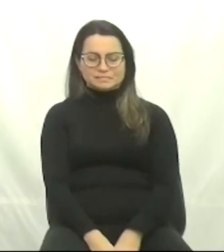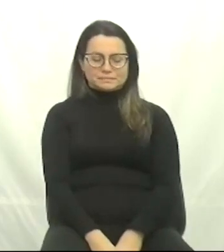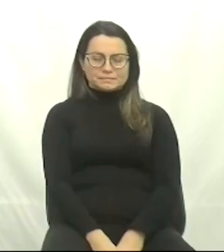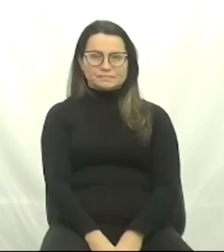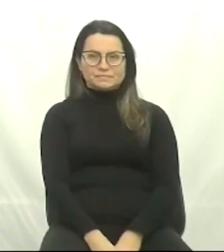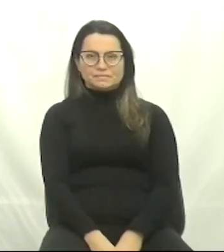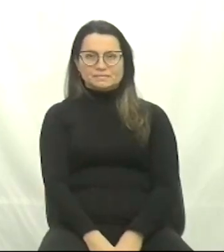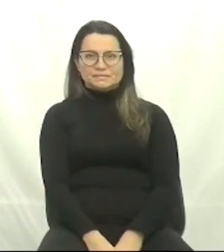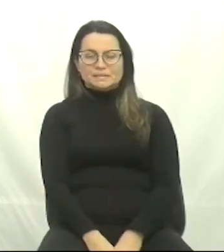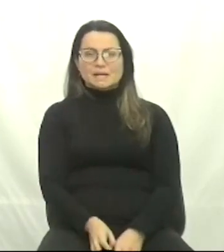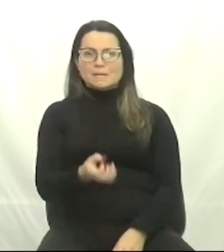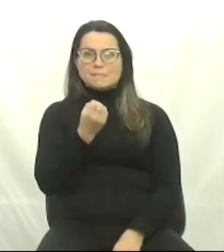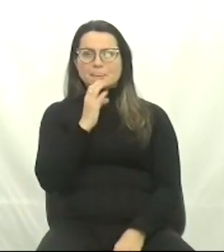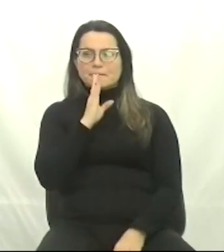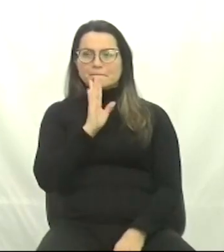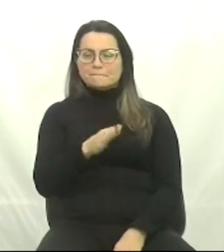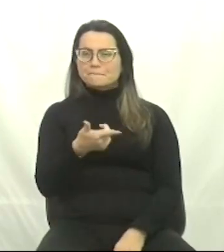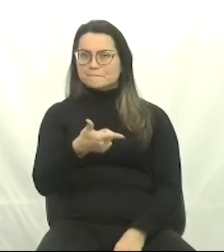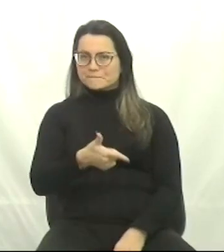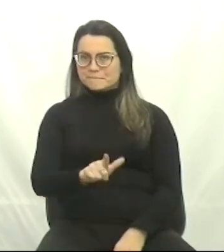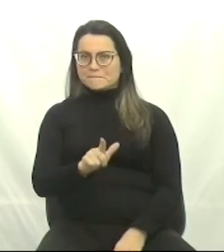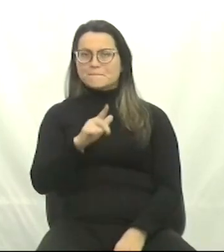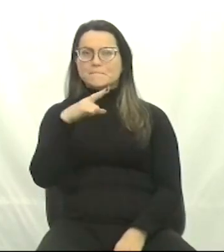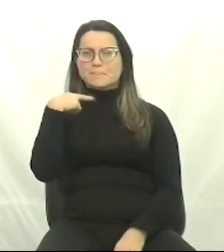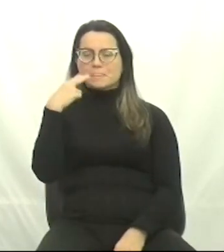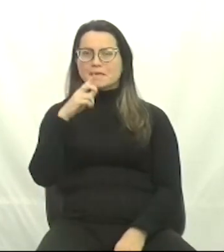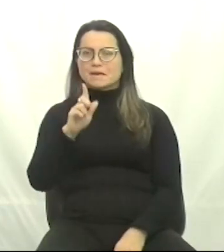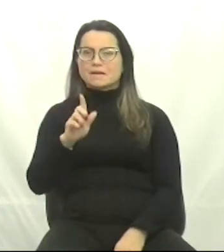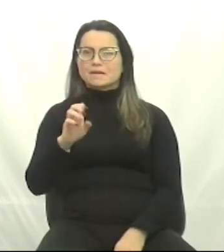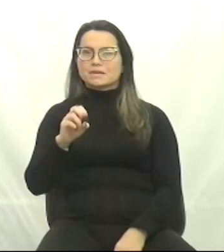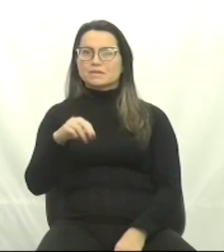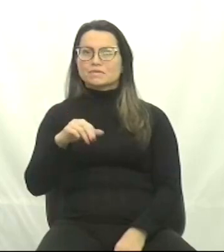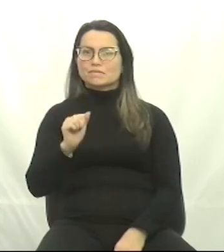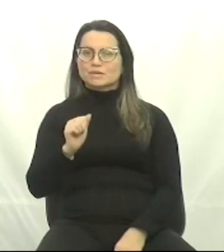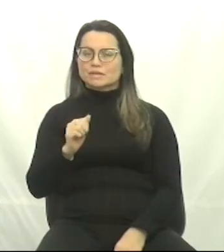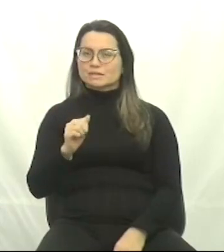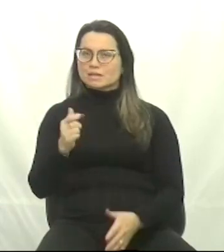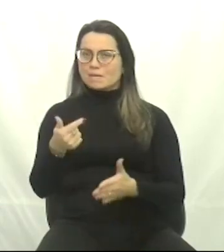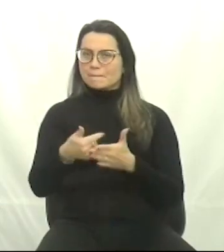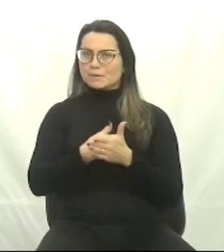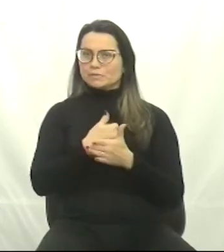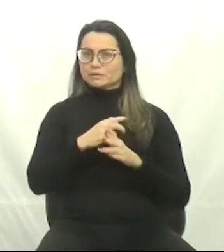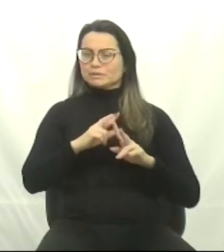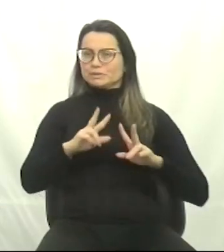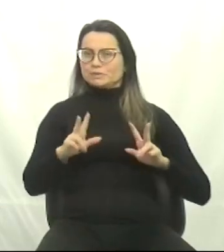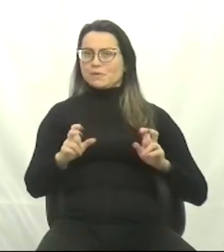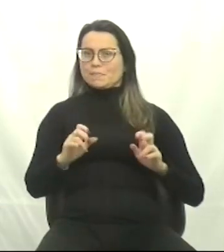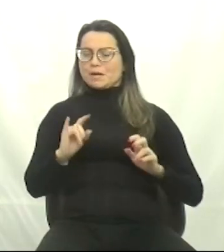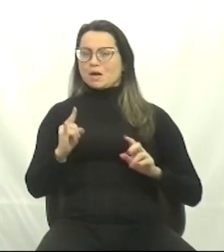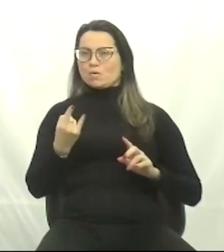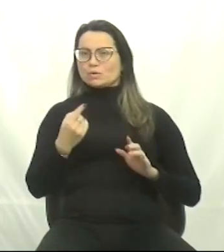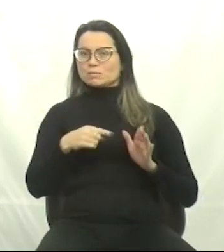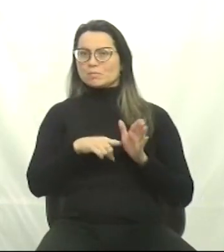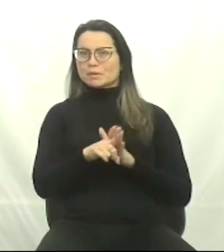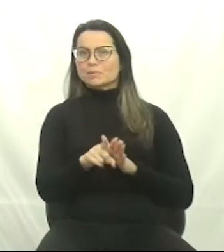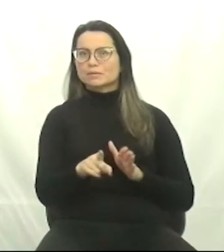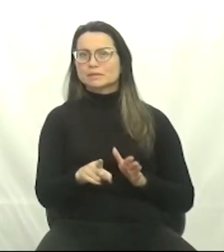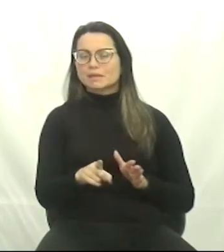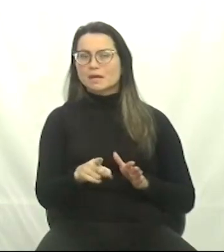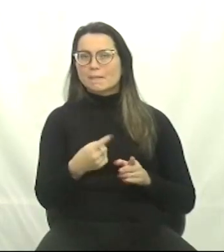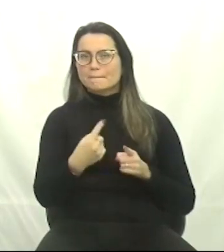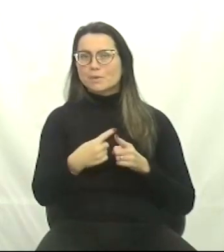Muito boa tarde mais uma vez, vereadora Giovana Mondardo. Não me questione em relação a essa última pergunta, né? Porque a senhora